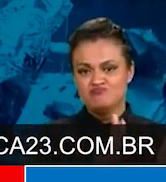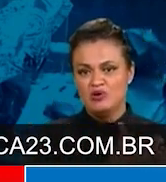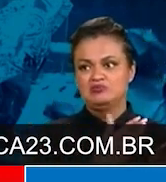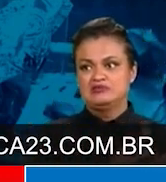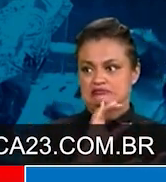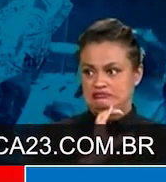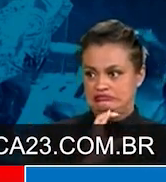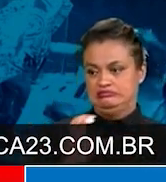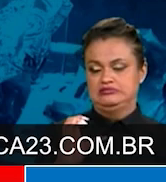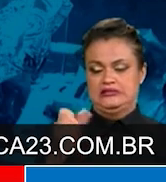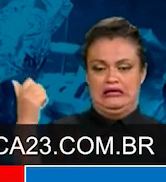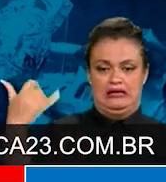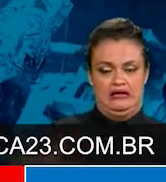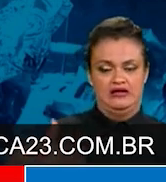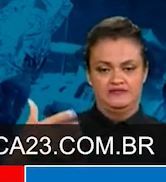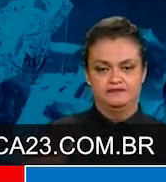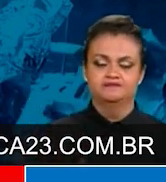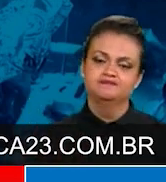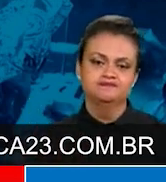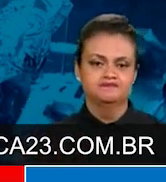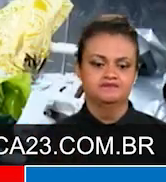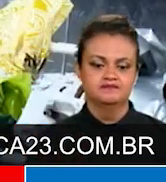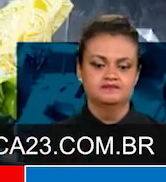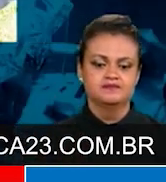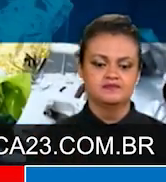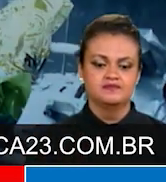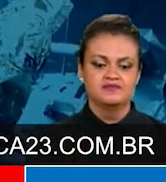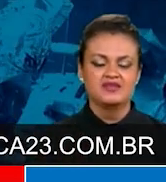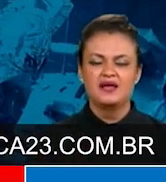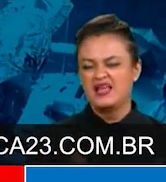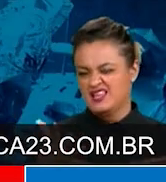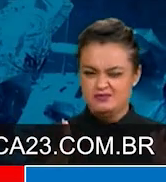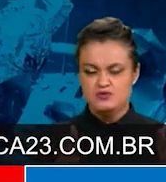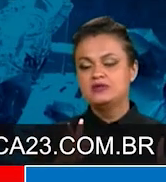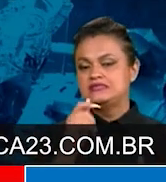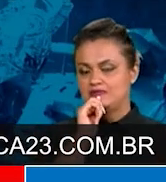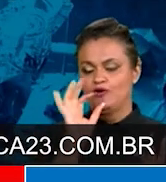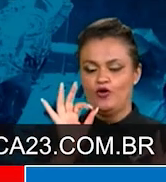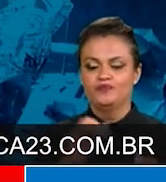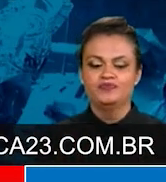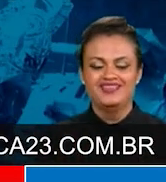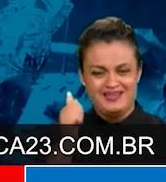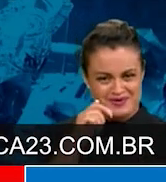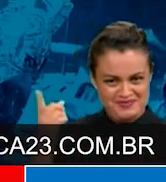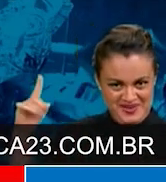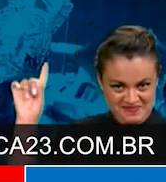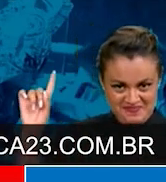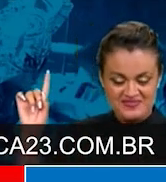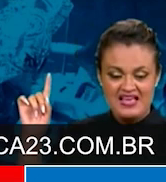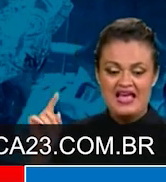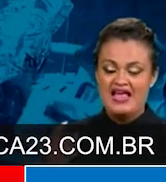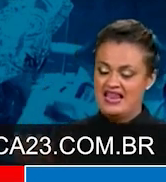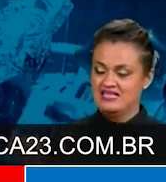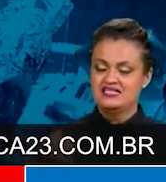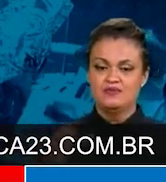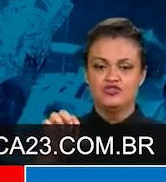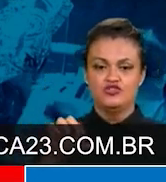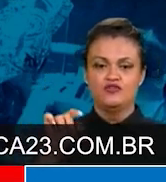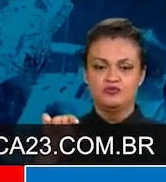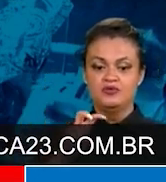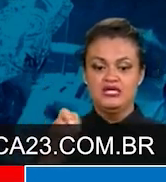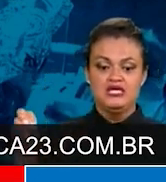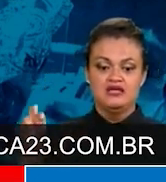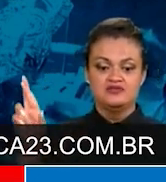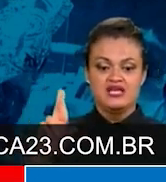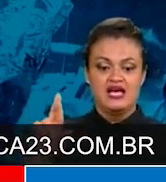fatia maior da renda do que os mais ricos. É mais ou menos assim. Lembra da dona Tina? Ela recebe R$ 9.500